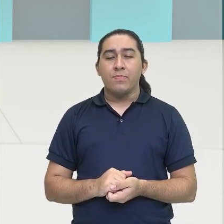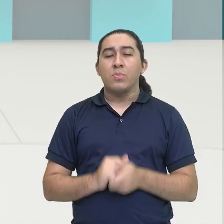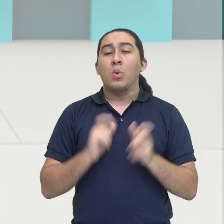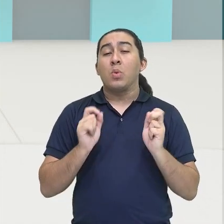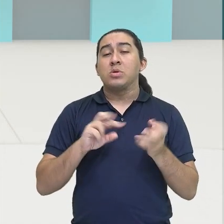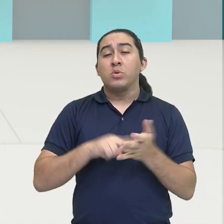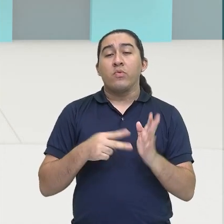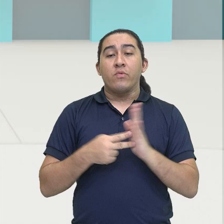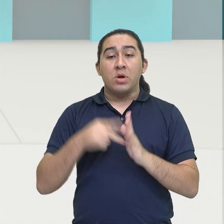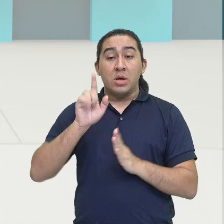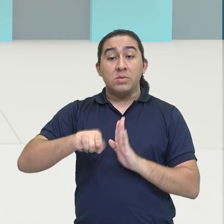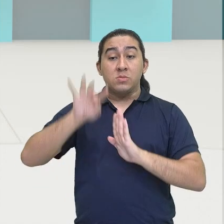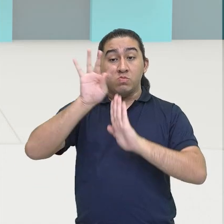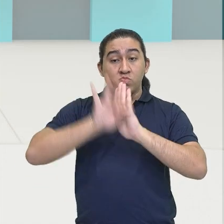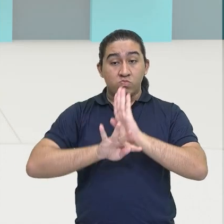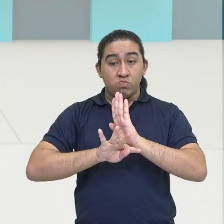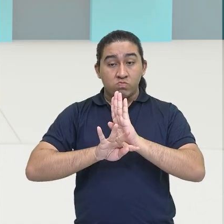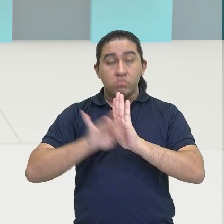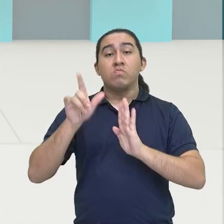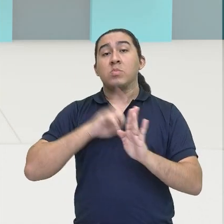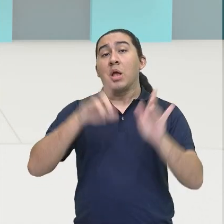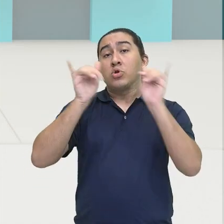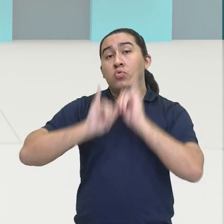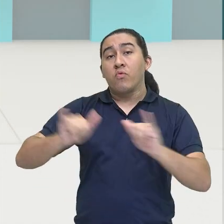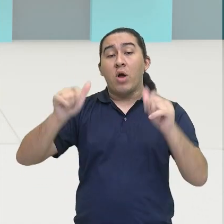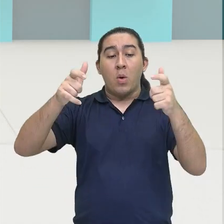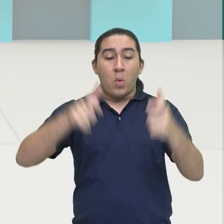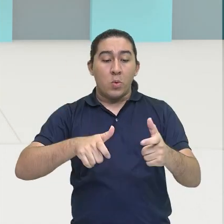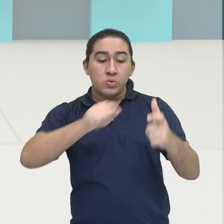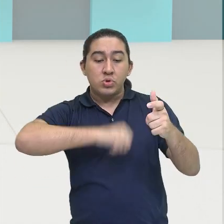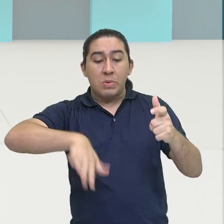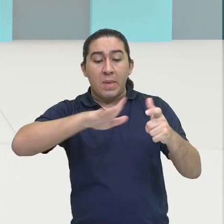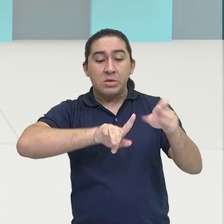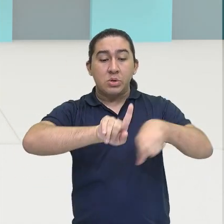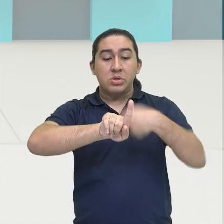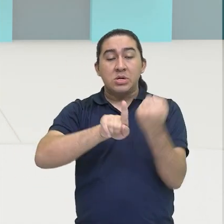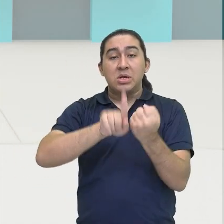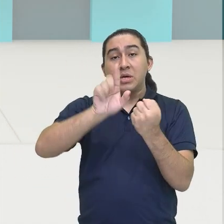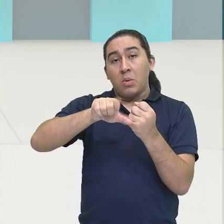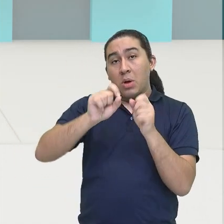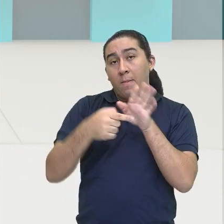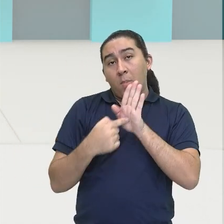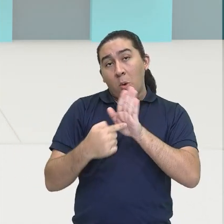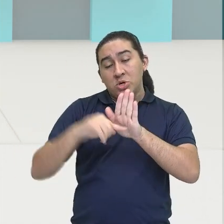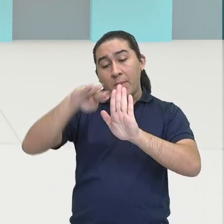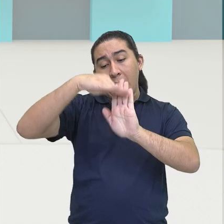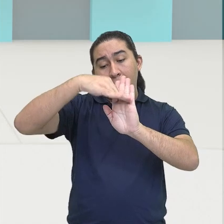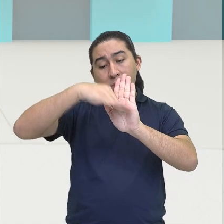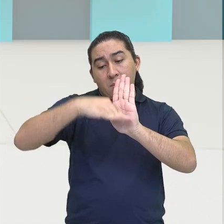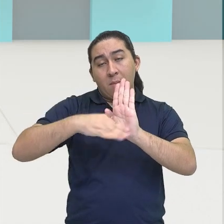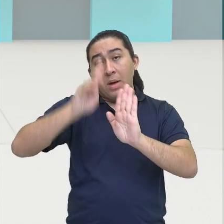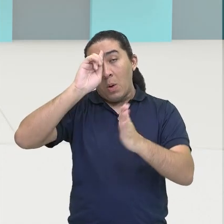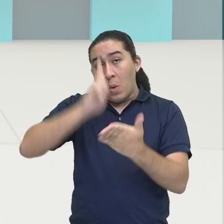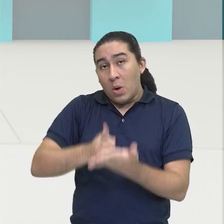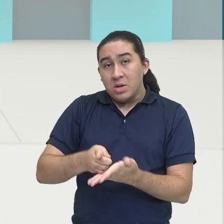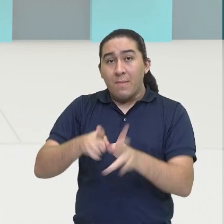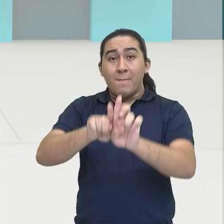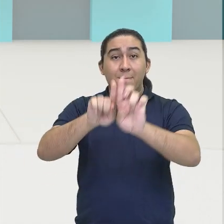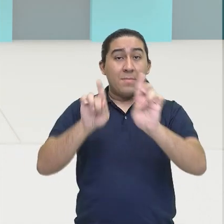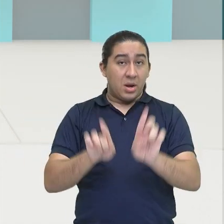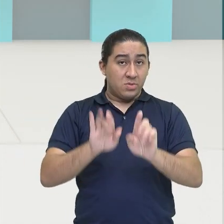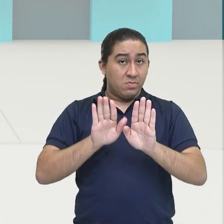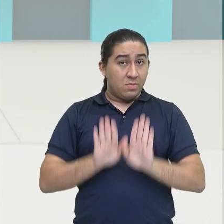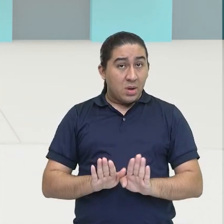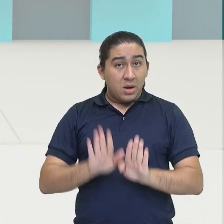Esses textos circulam, digamos, no nosso meio social para dar instruções, para dar ordens, mas isso